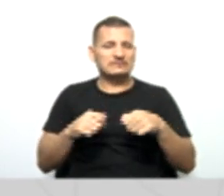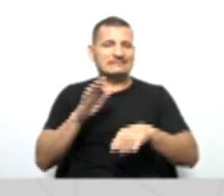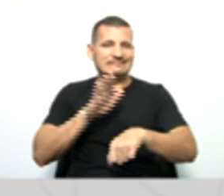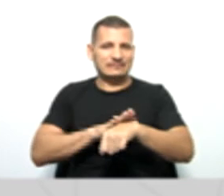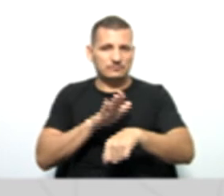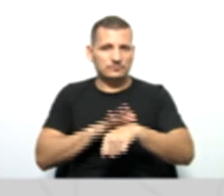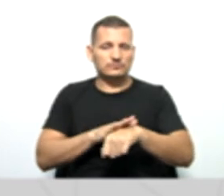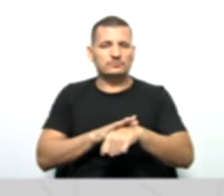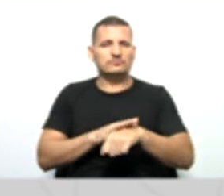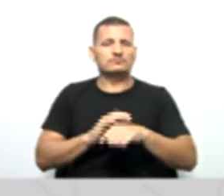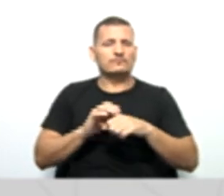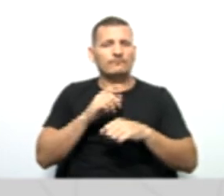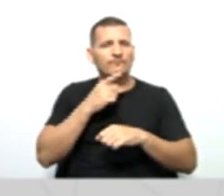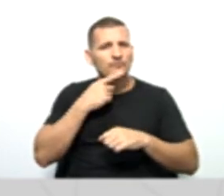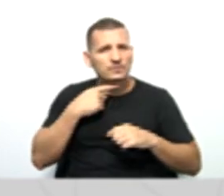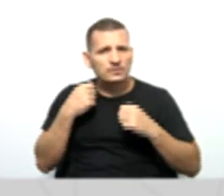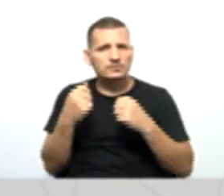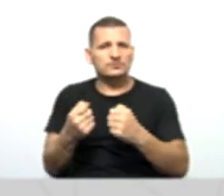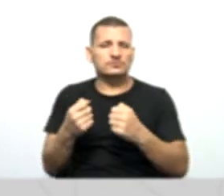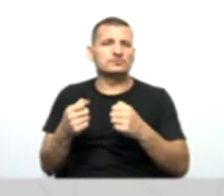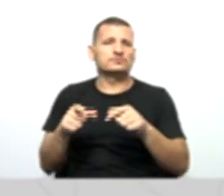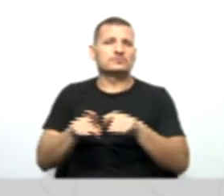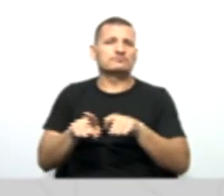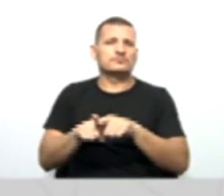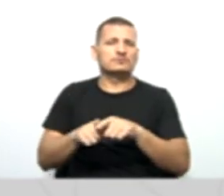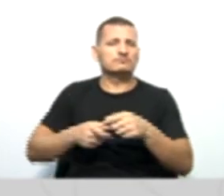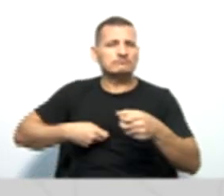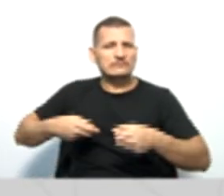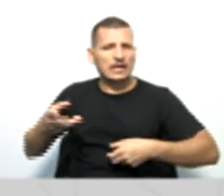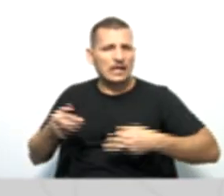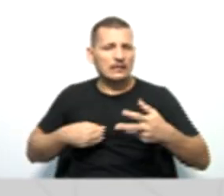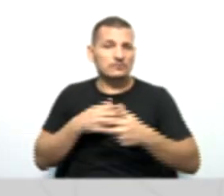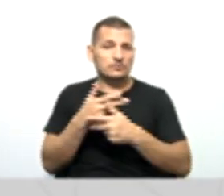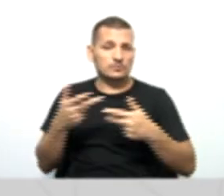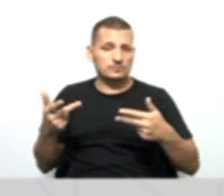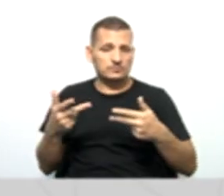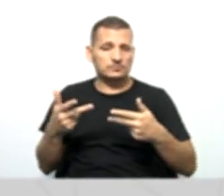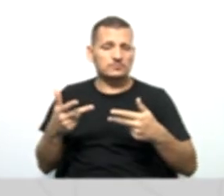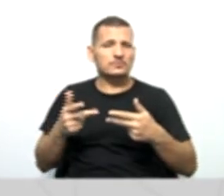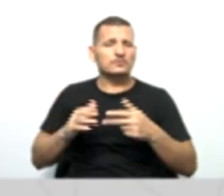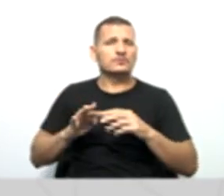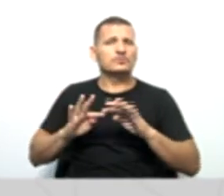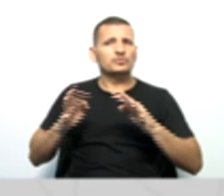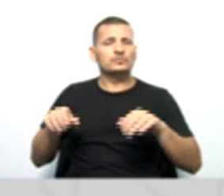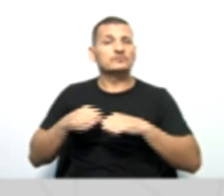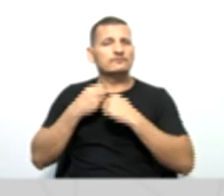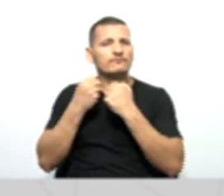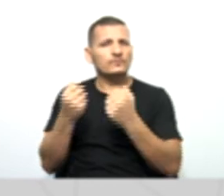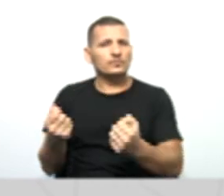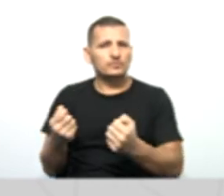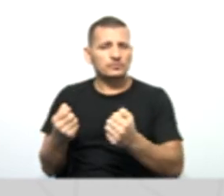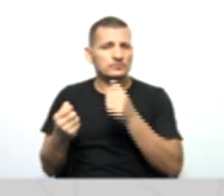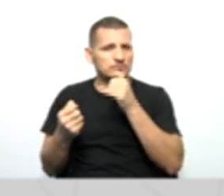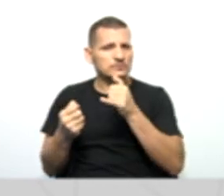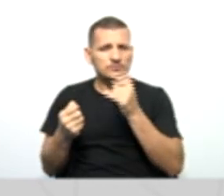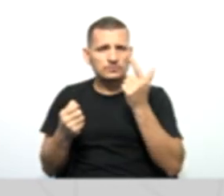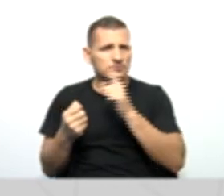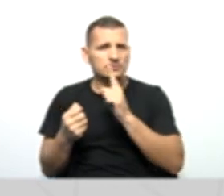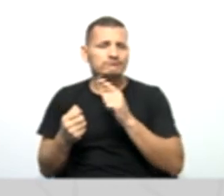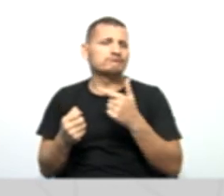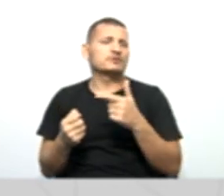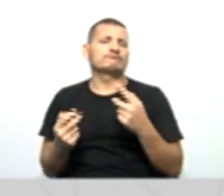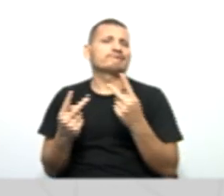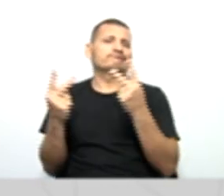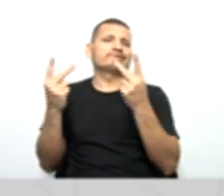e custos, todo o esforço despendido na realização das tarefas não terá valor algum. A revisão